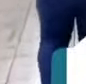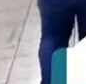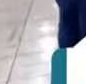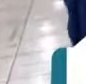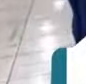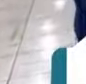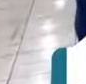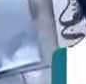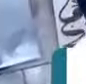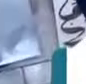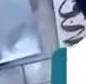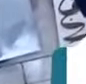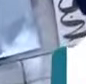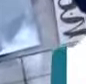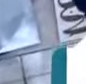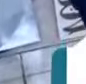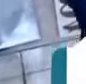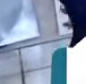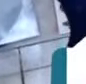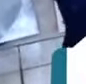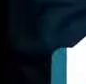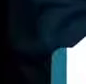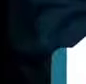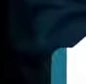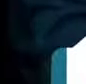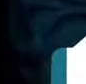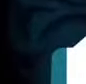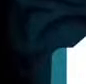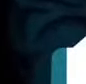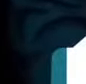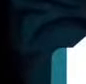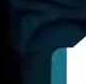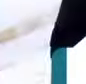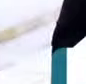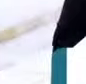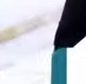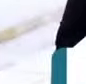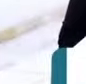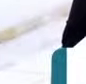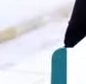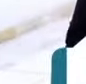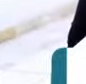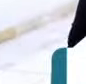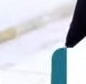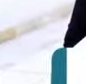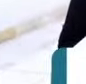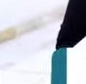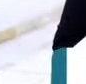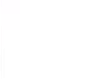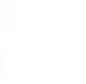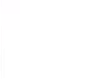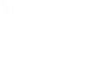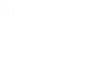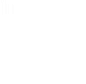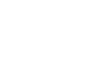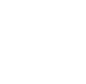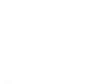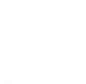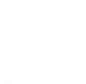até 24 horas. Telefone e endereço aí na sua tela. Vinyl Art Comunicação. A imagem é sua, a impressão é nossa.